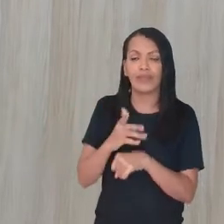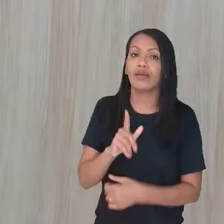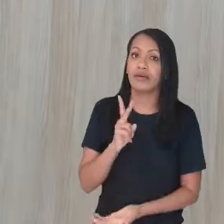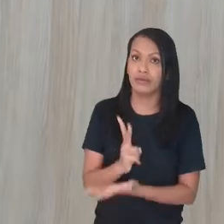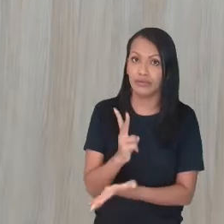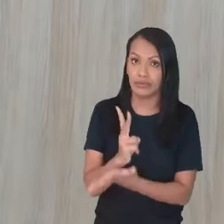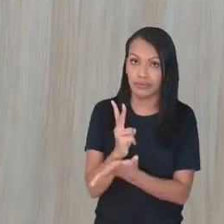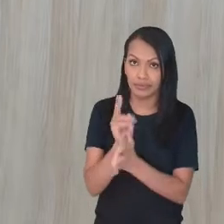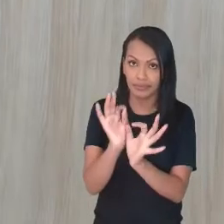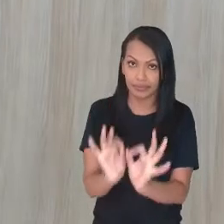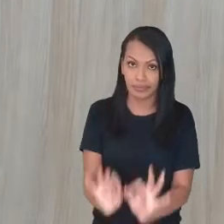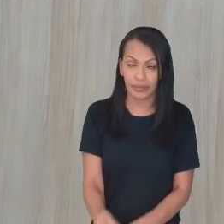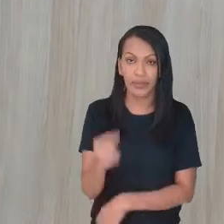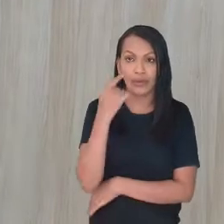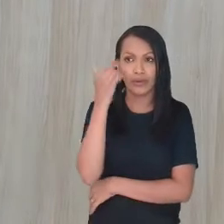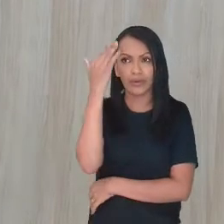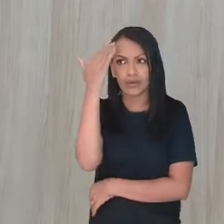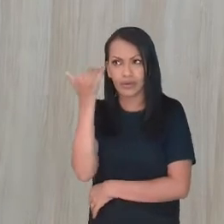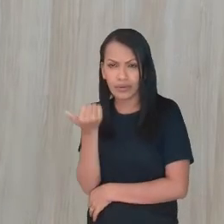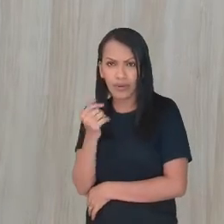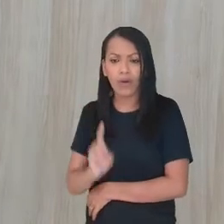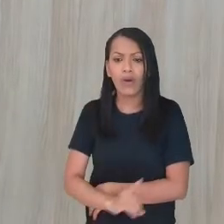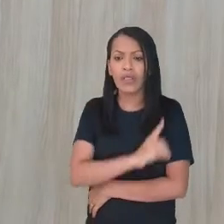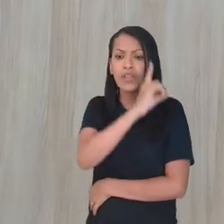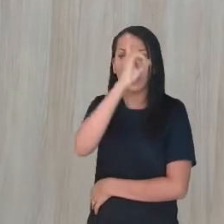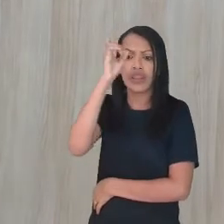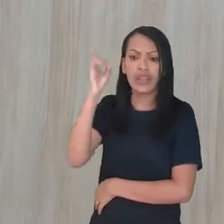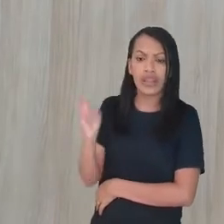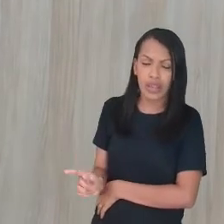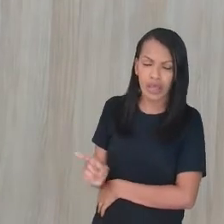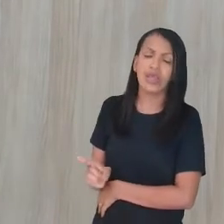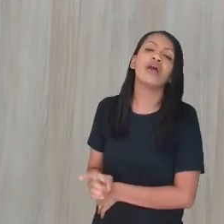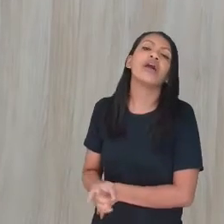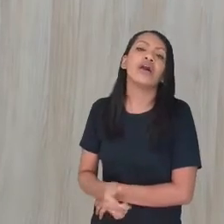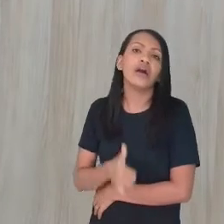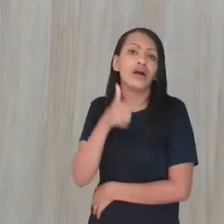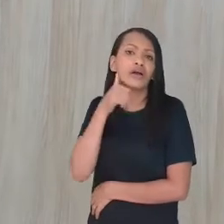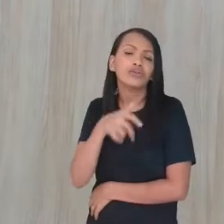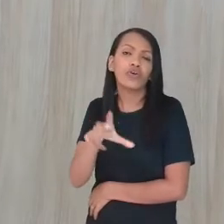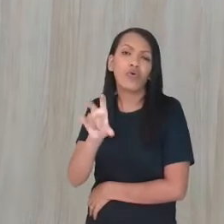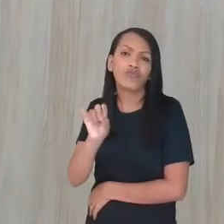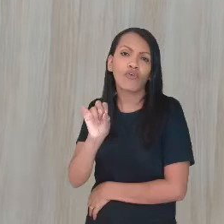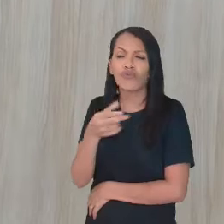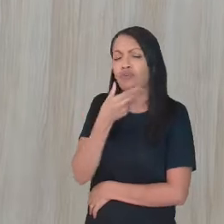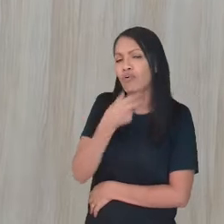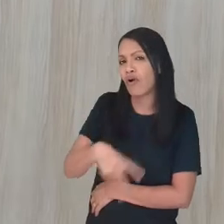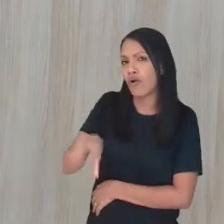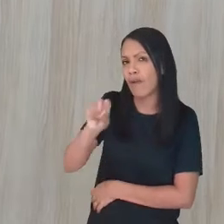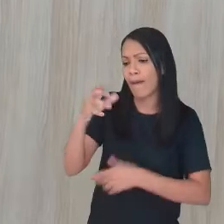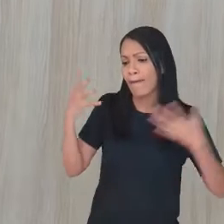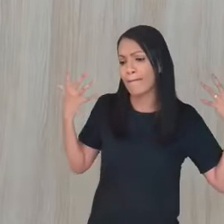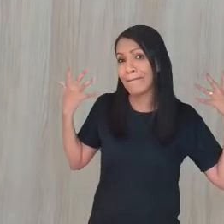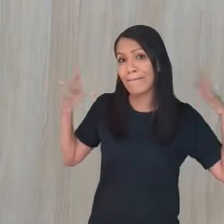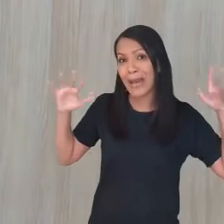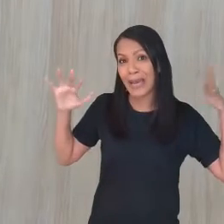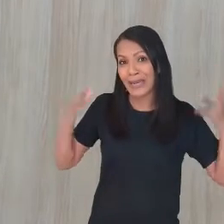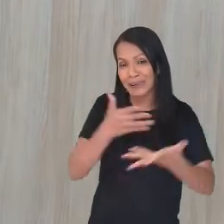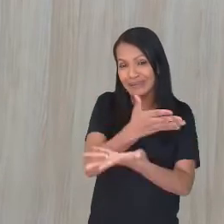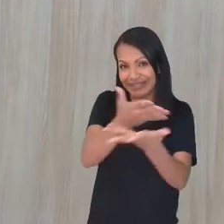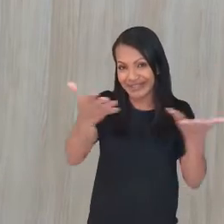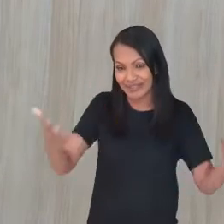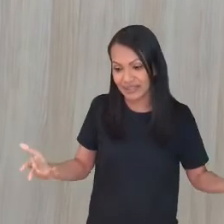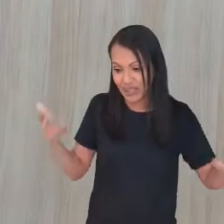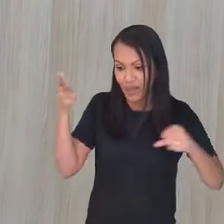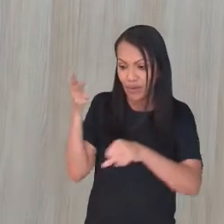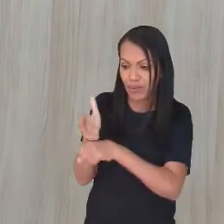constantemente. Fiquei sabendo que hoje é o dia dos avós também, Sim, né? Então, sim, parabéns a todos os avós. E aí eu trouxe um vídeo para a gente